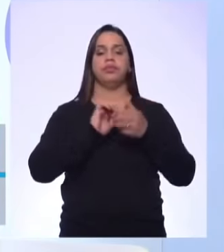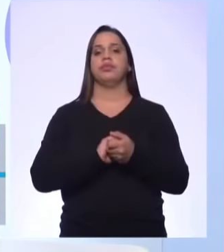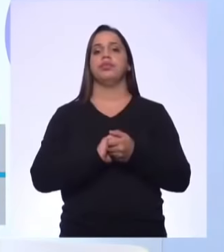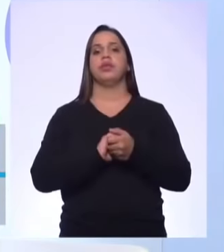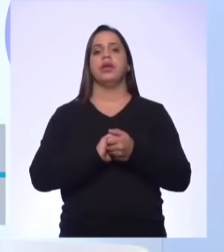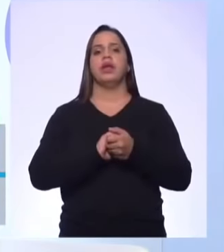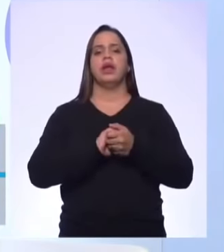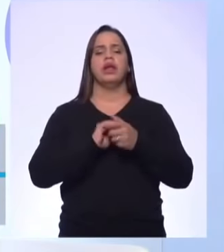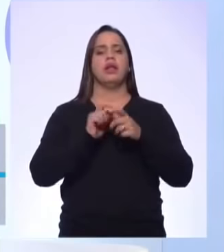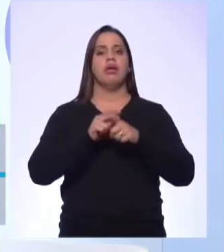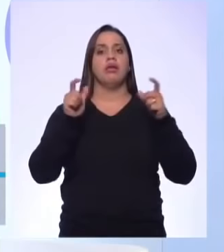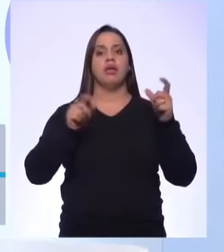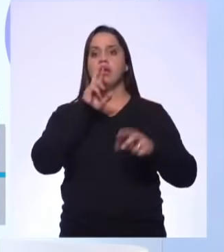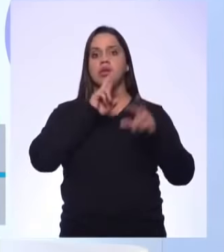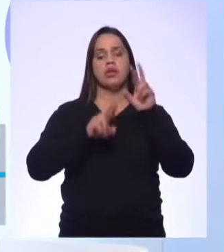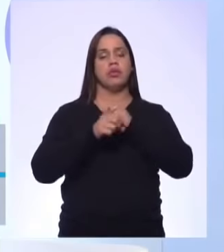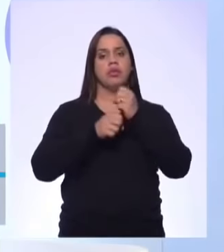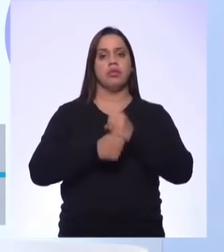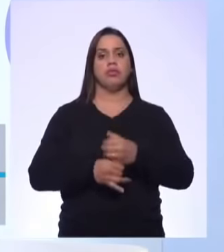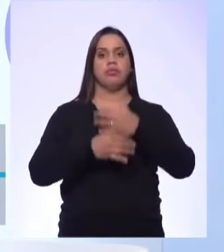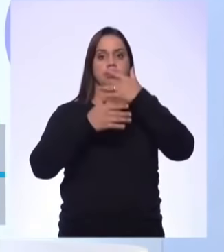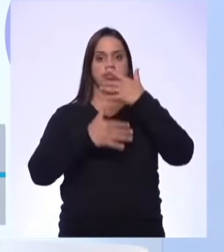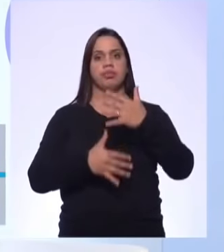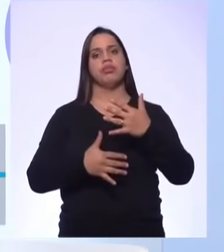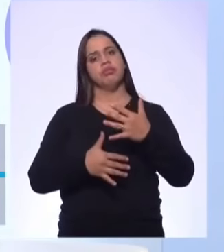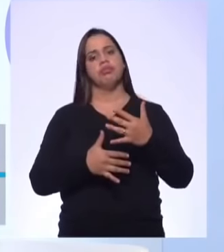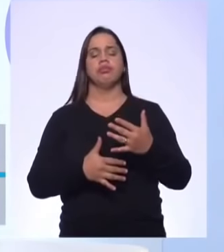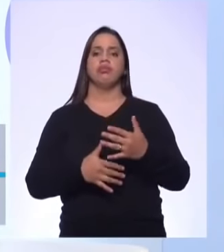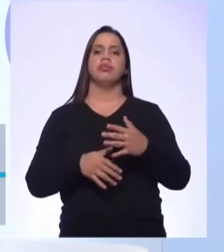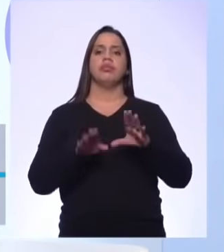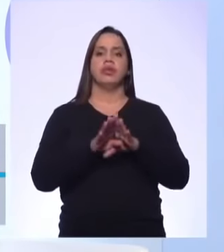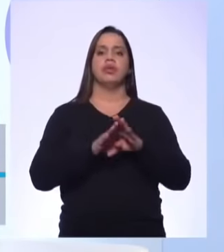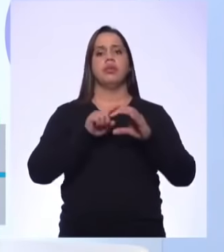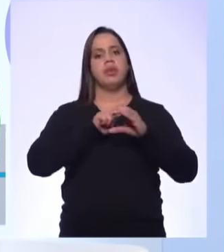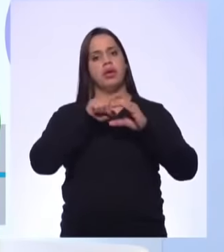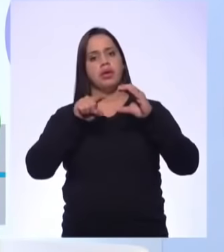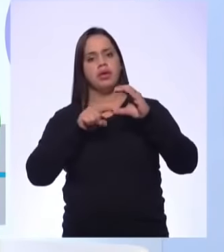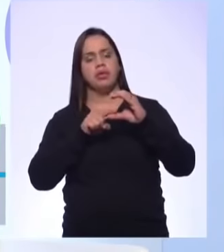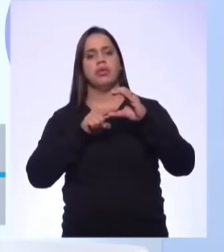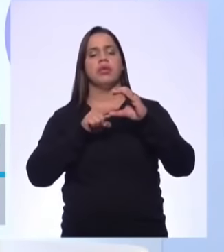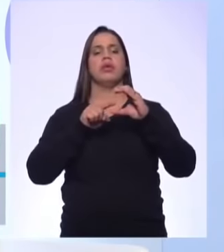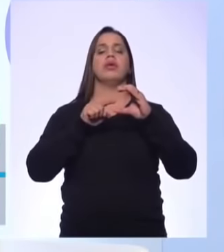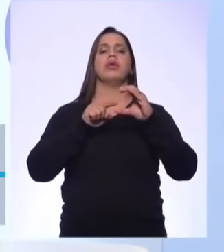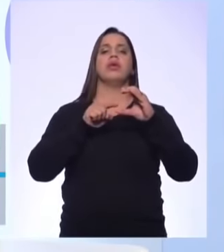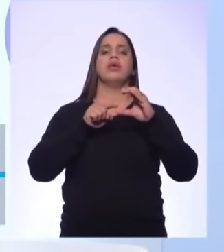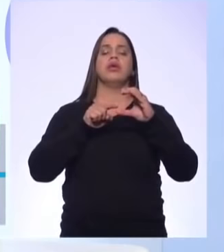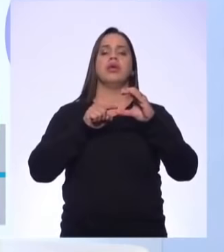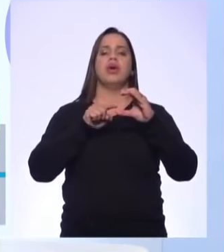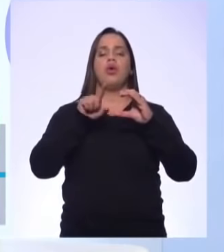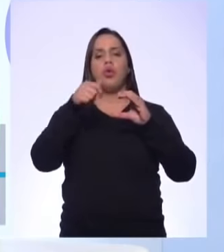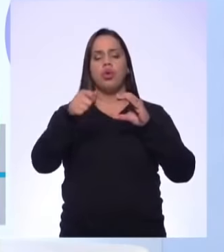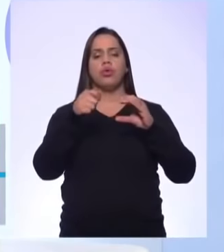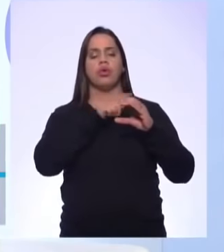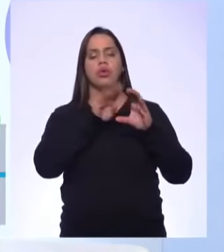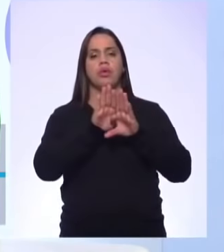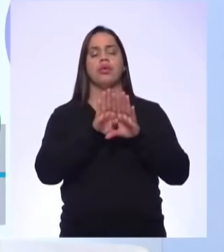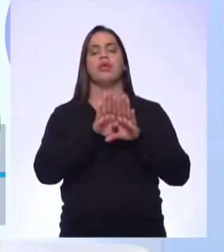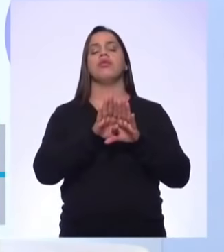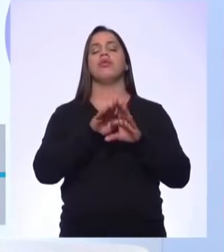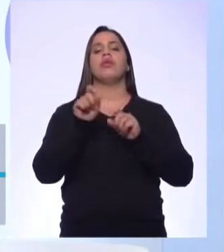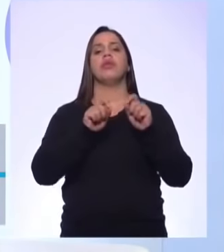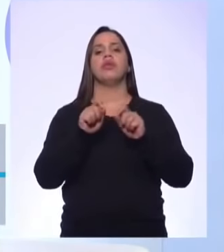o pessoal agora está respondendo bastante. Membrana citoplasmática. O João Vitor, citoplasma,